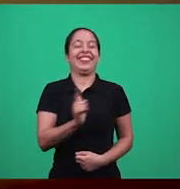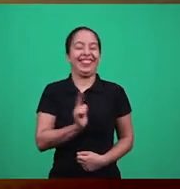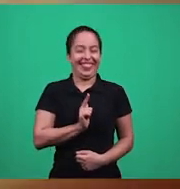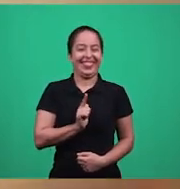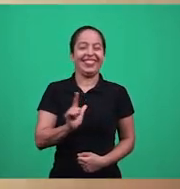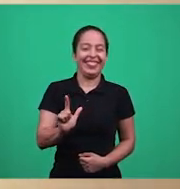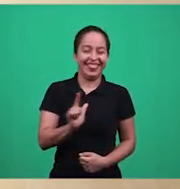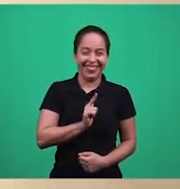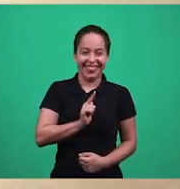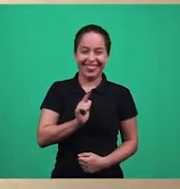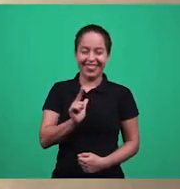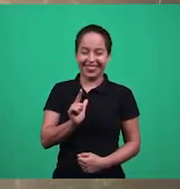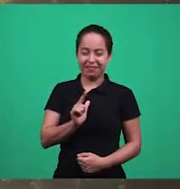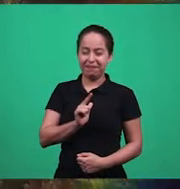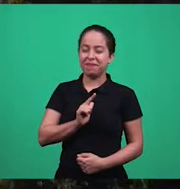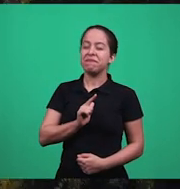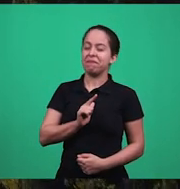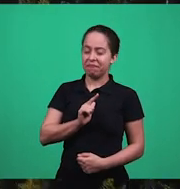viver.